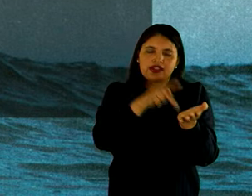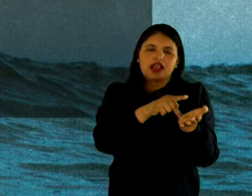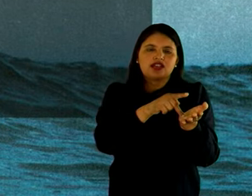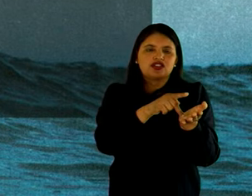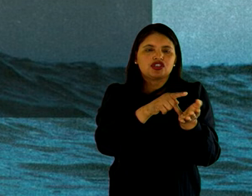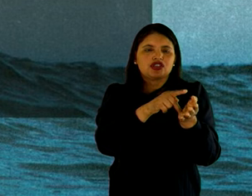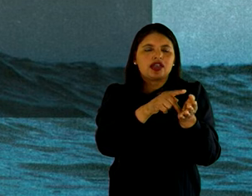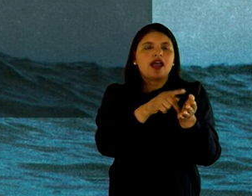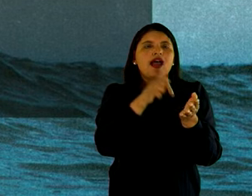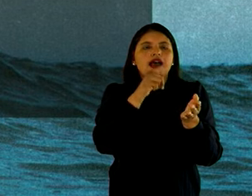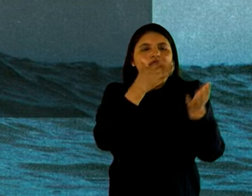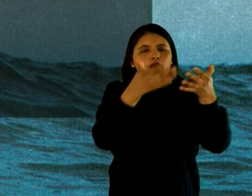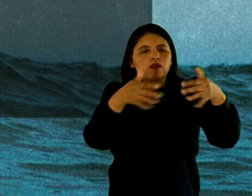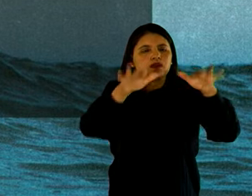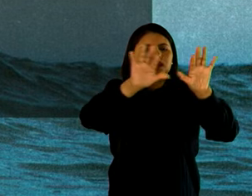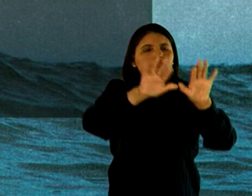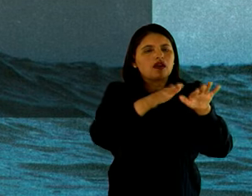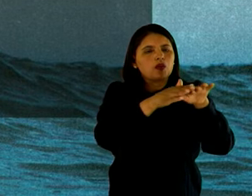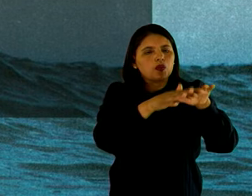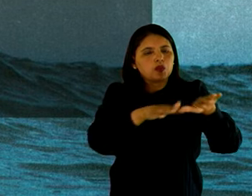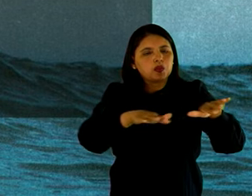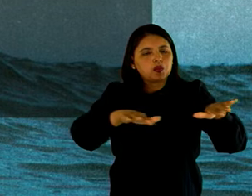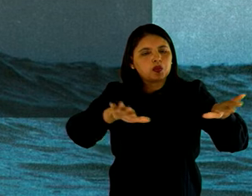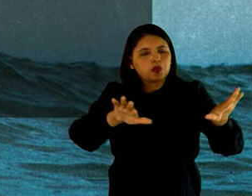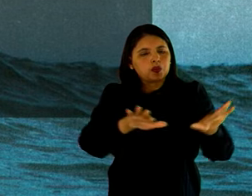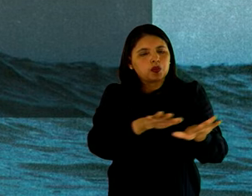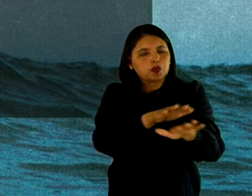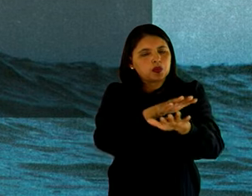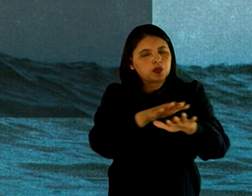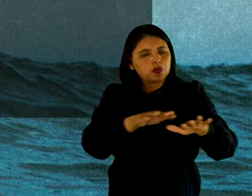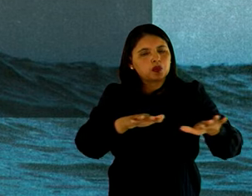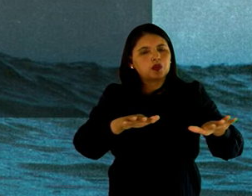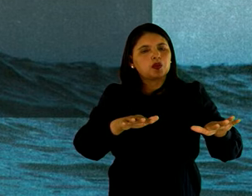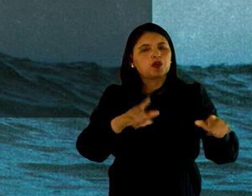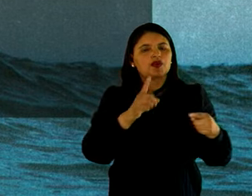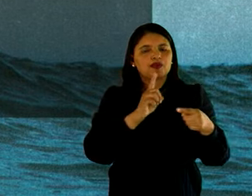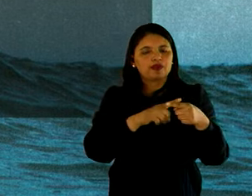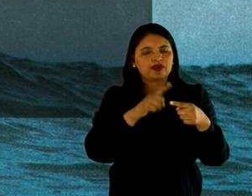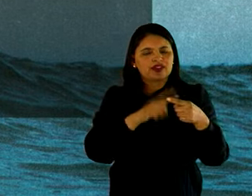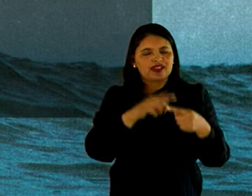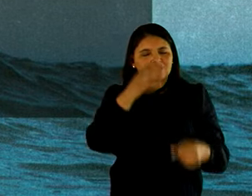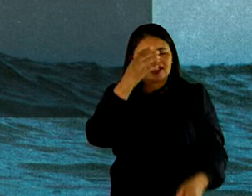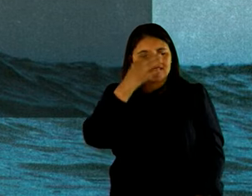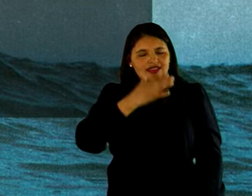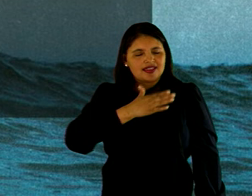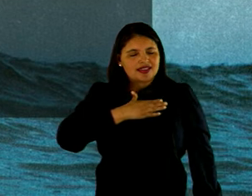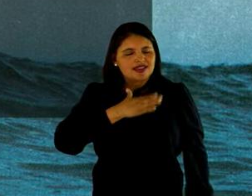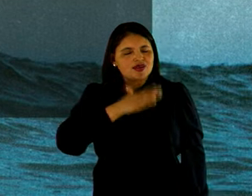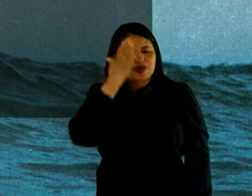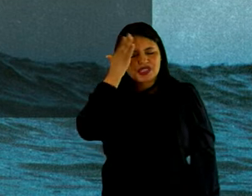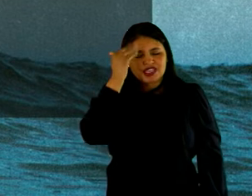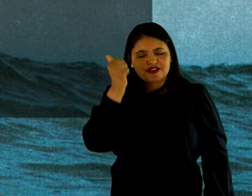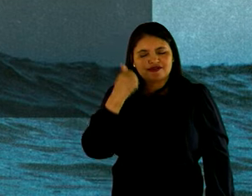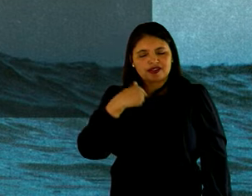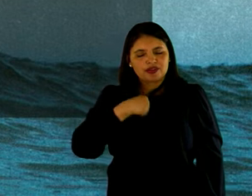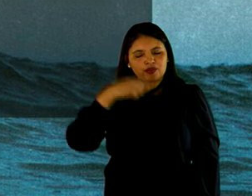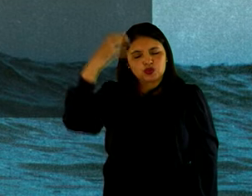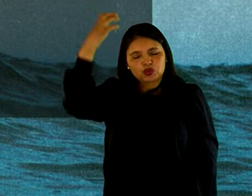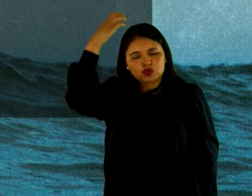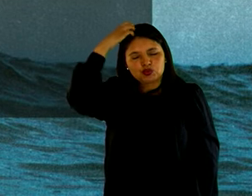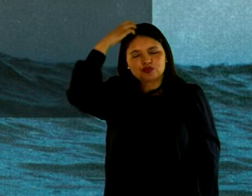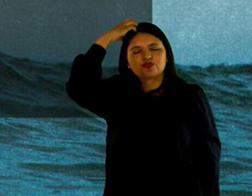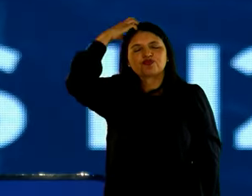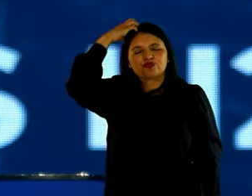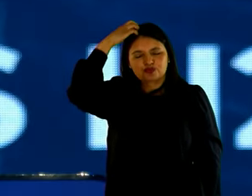porque eu sei que foi por minha causa. Aí eu já começo a gostar de Jonas.